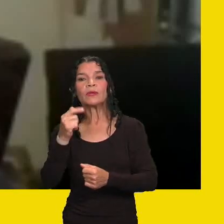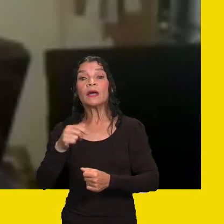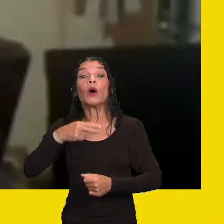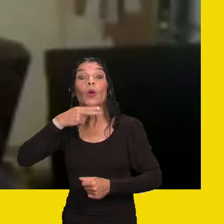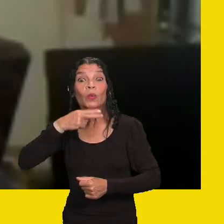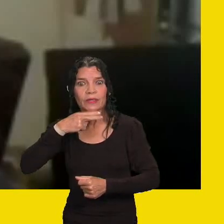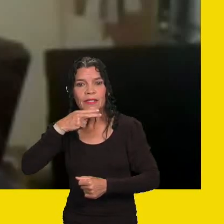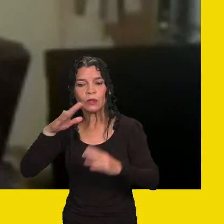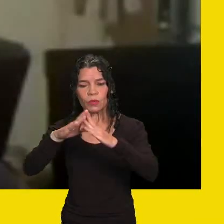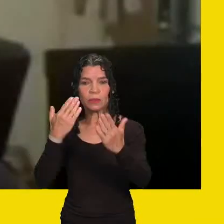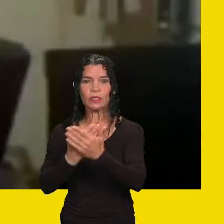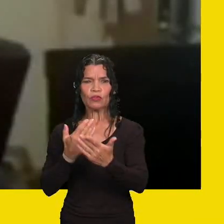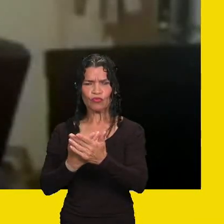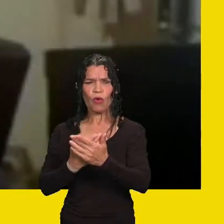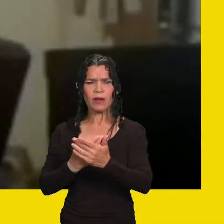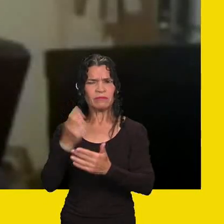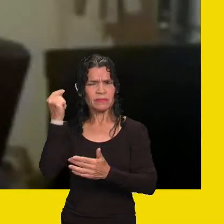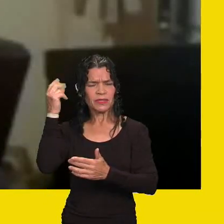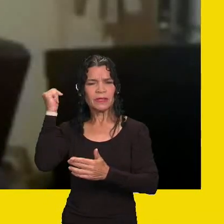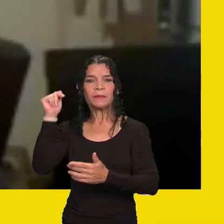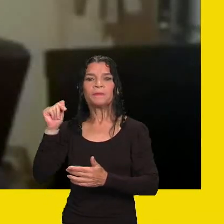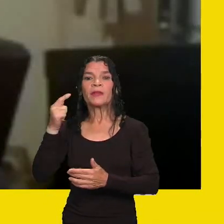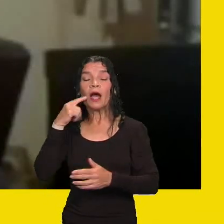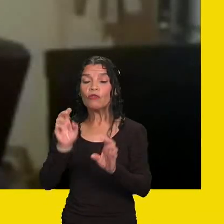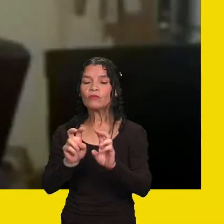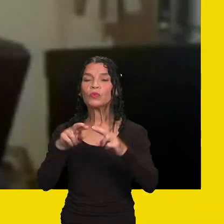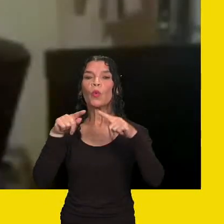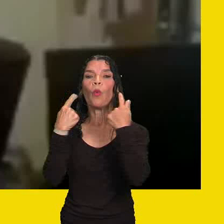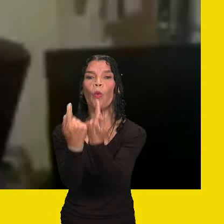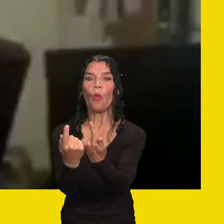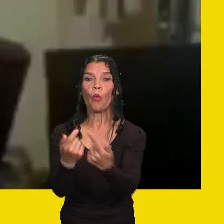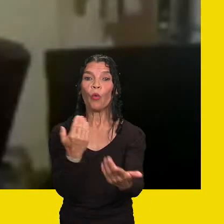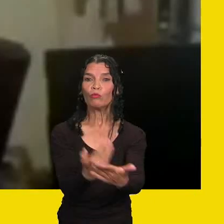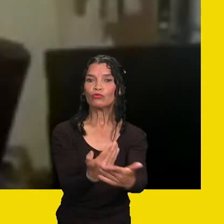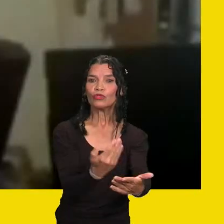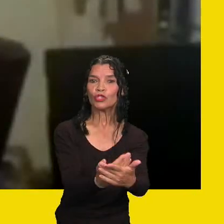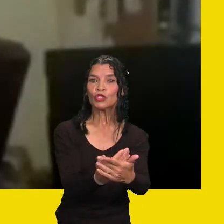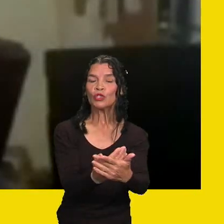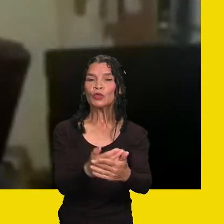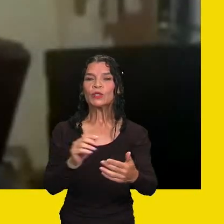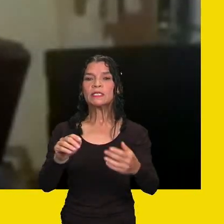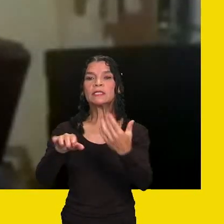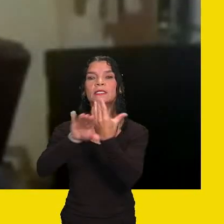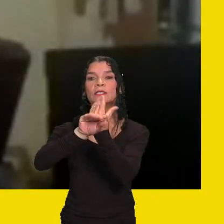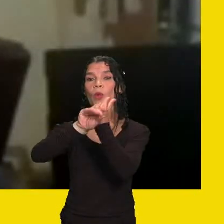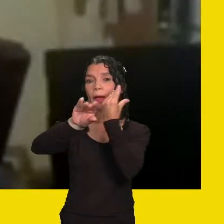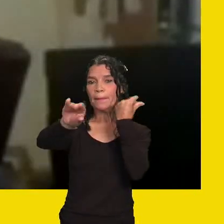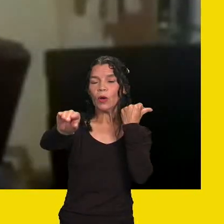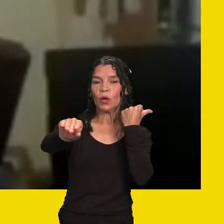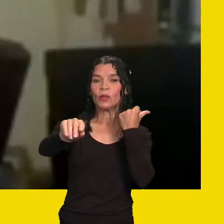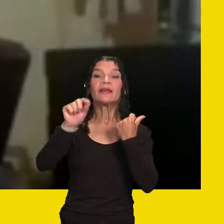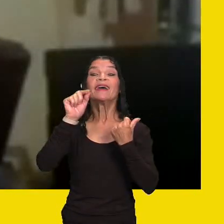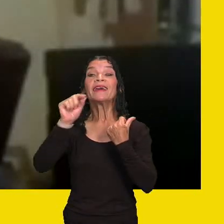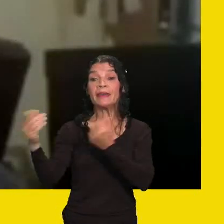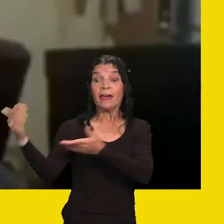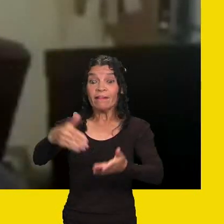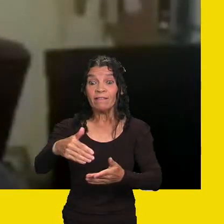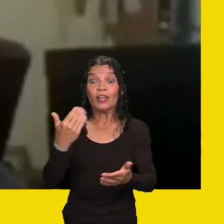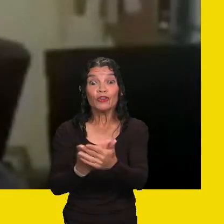neto. Fiz o grupo de estudos, né, ensino remoto, e no final, quem veio estudar foi a